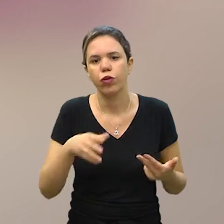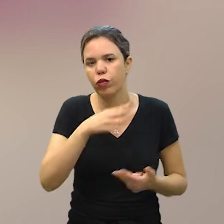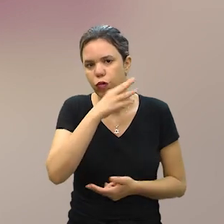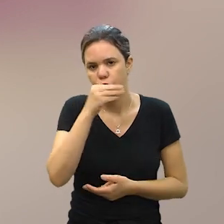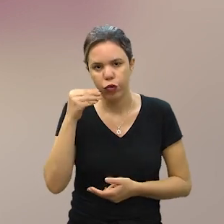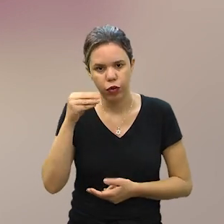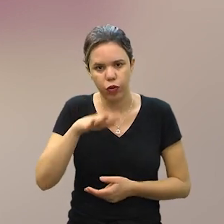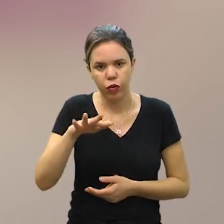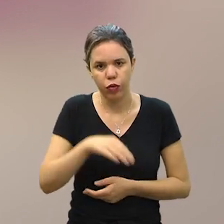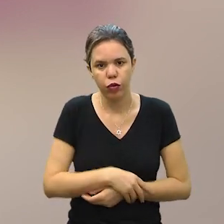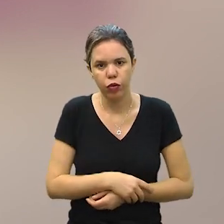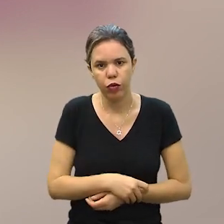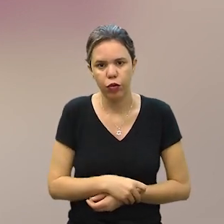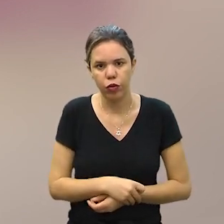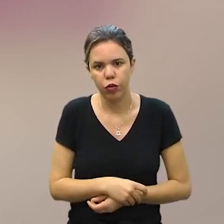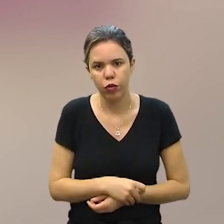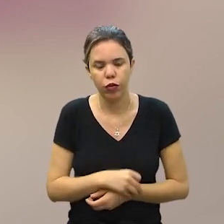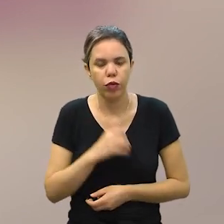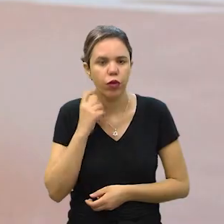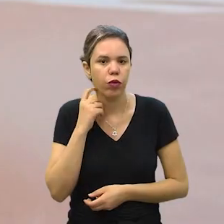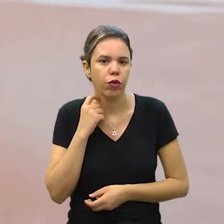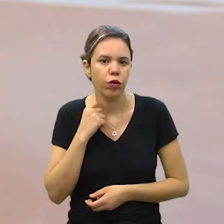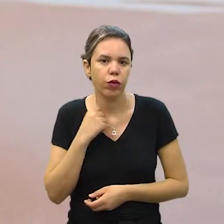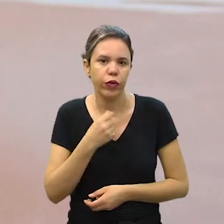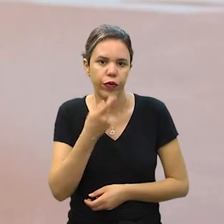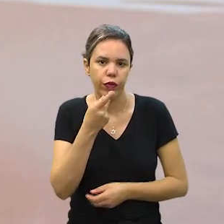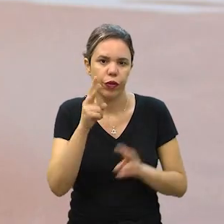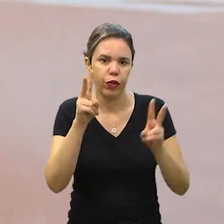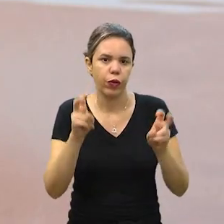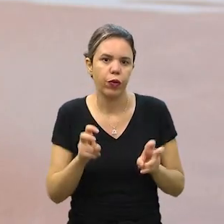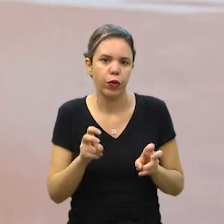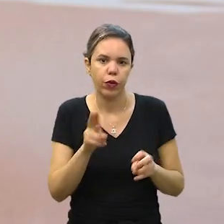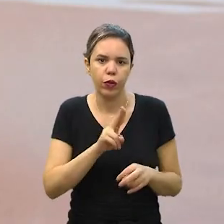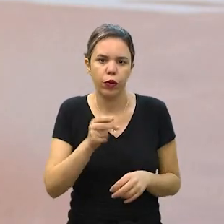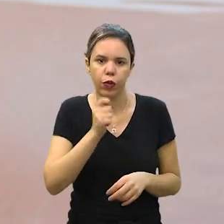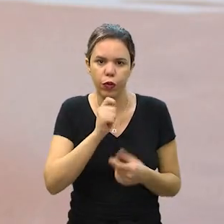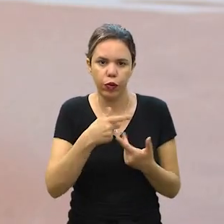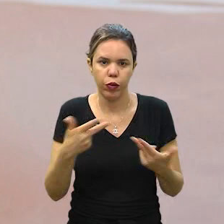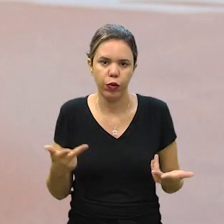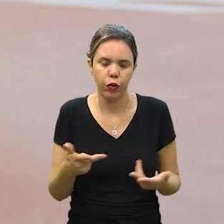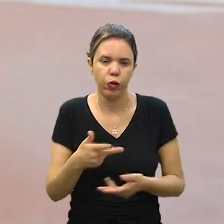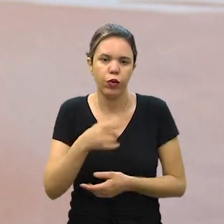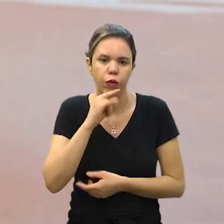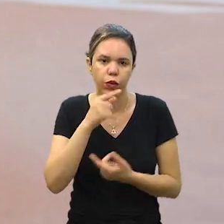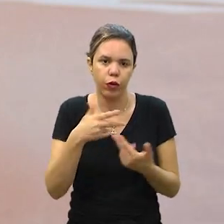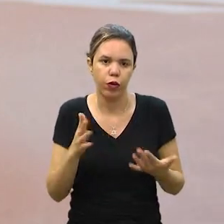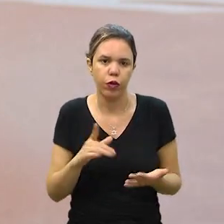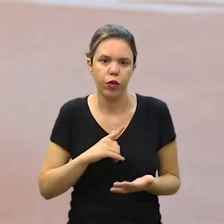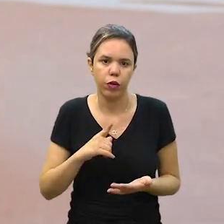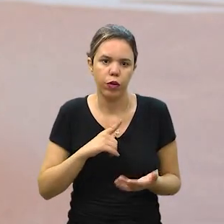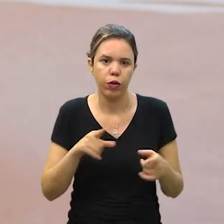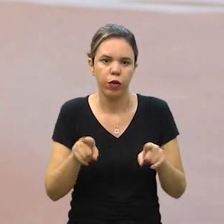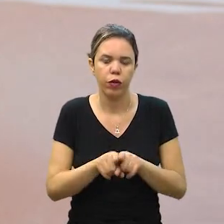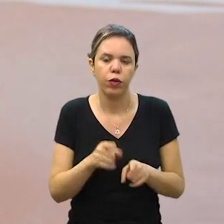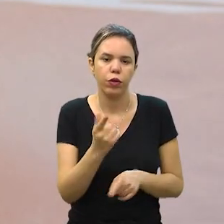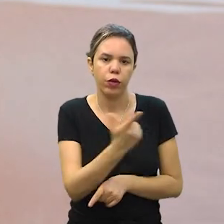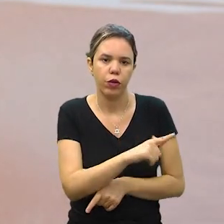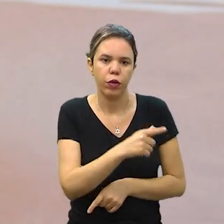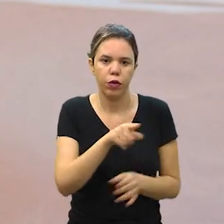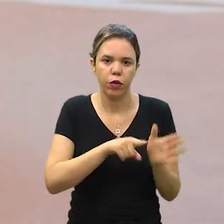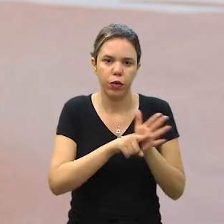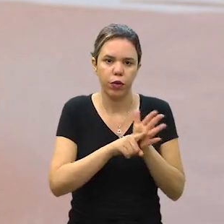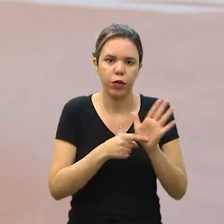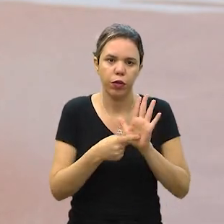os adolescentes e adultos. A gente está falando aí sobre o uso de droga, de álcool. Tem também uma